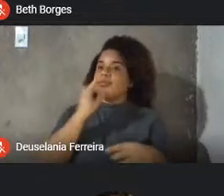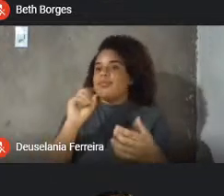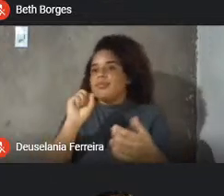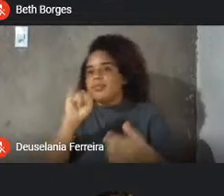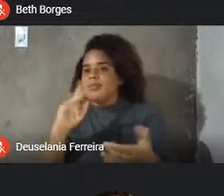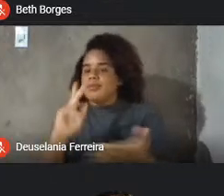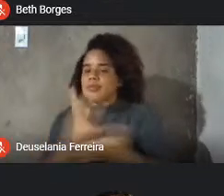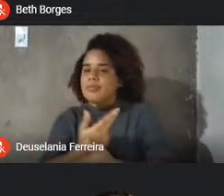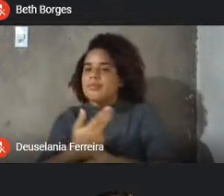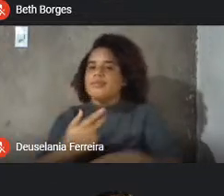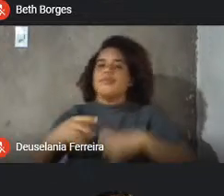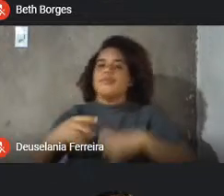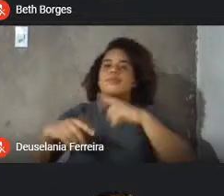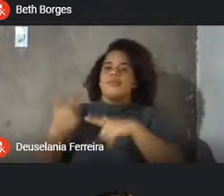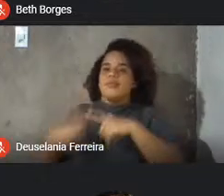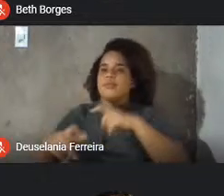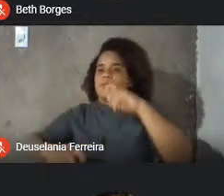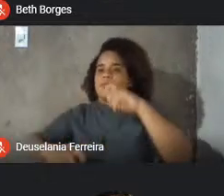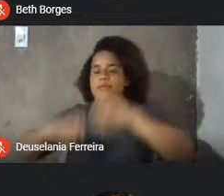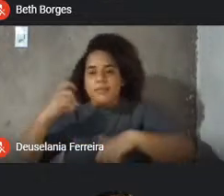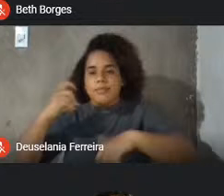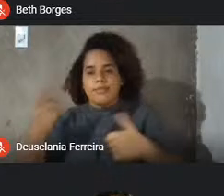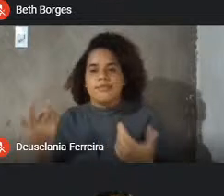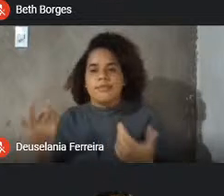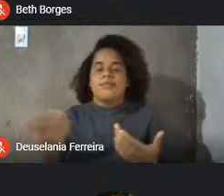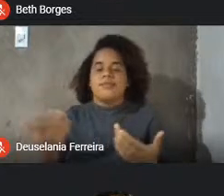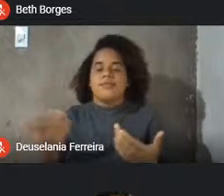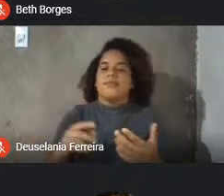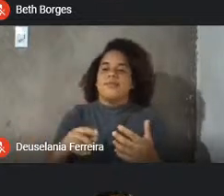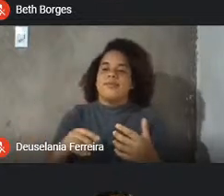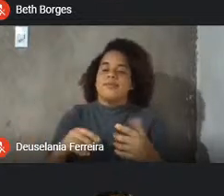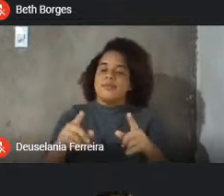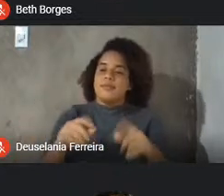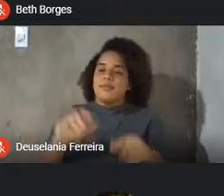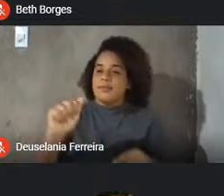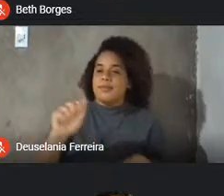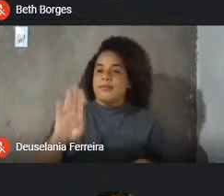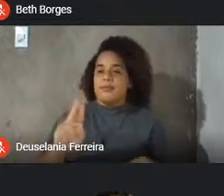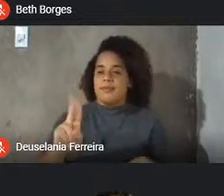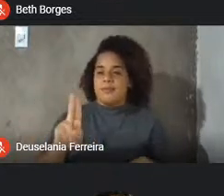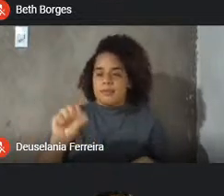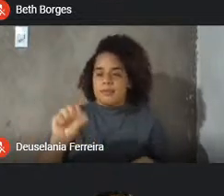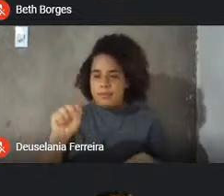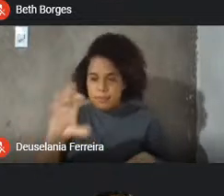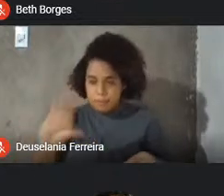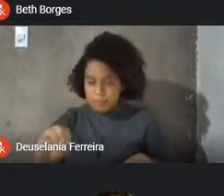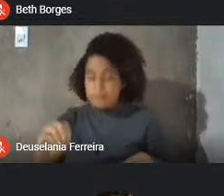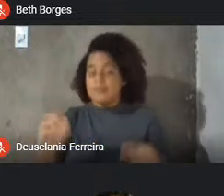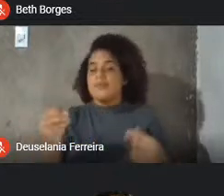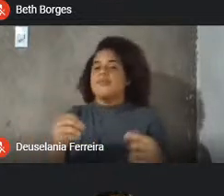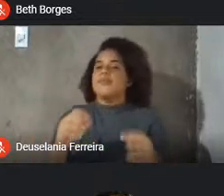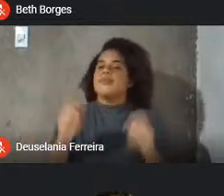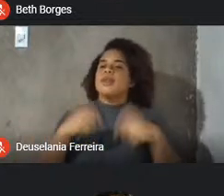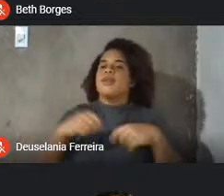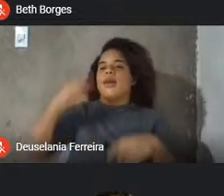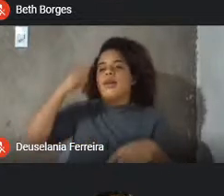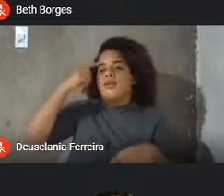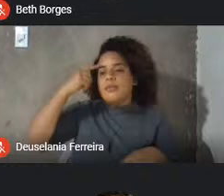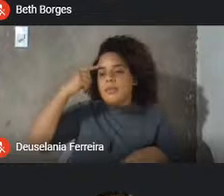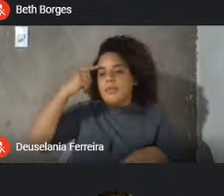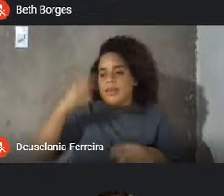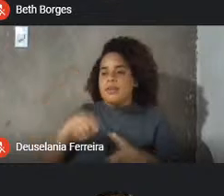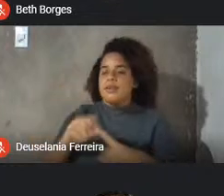sido abusada, é uma forma de ressignificar essa condição, essa situação,